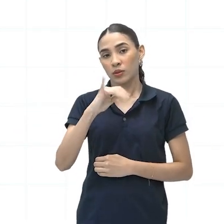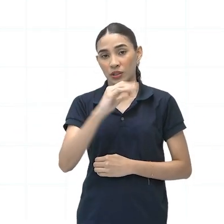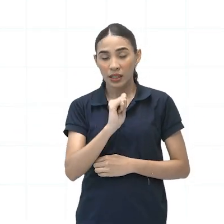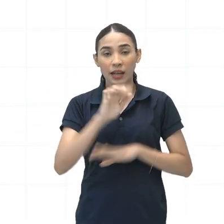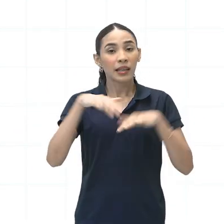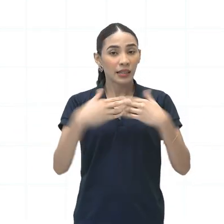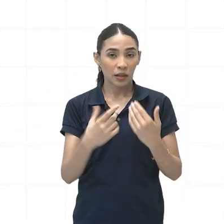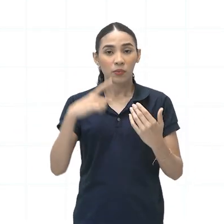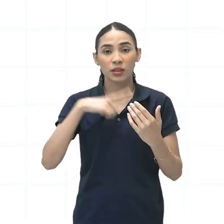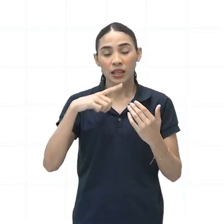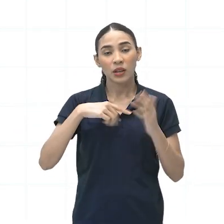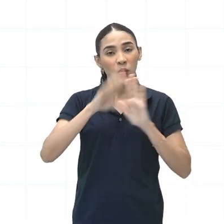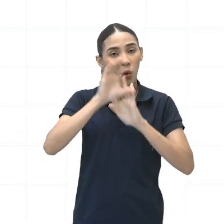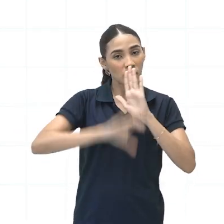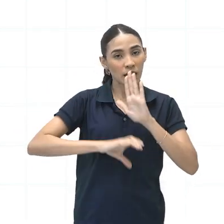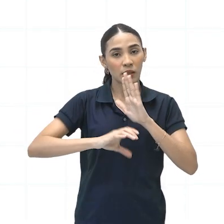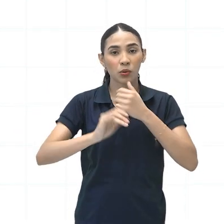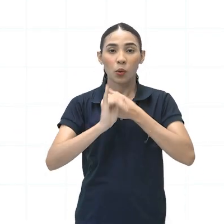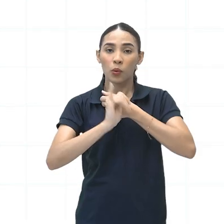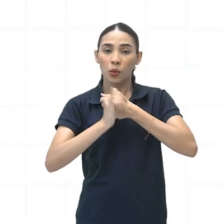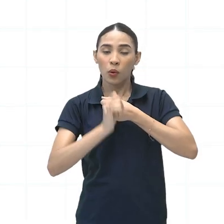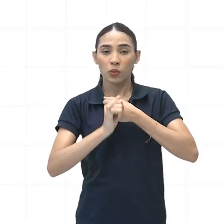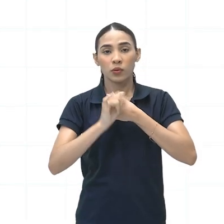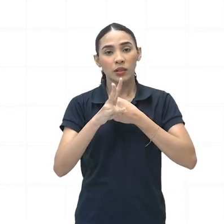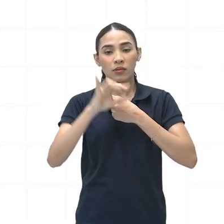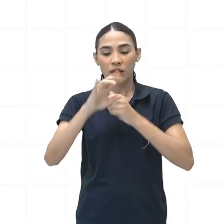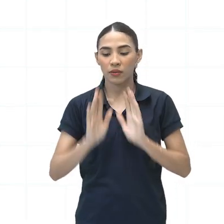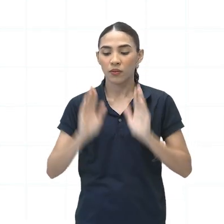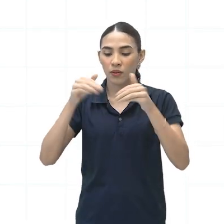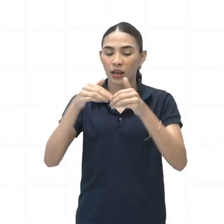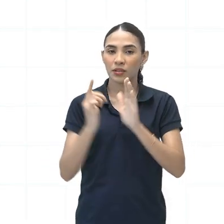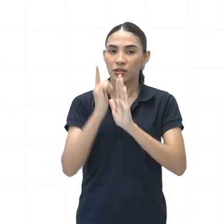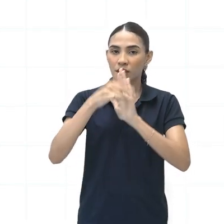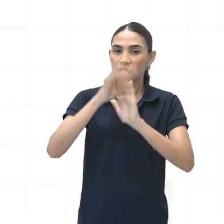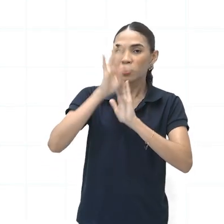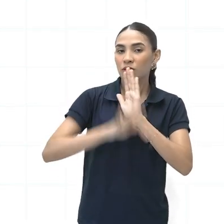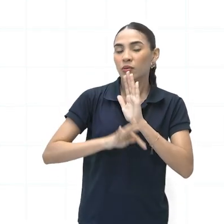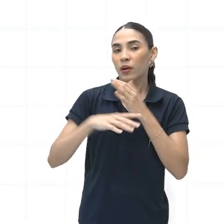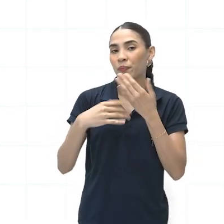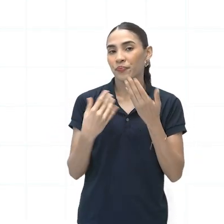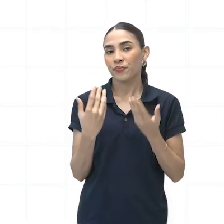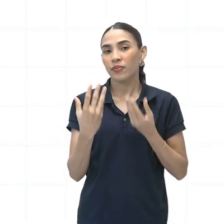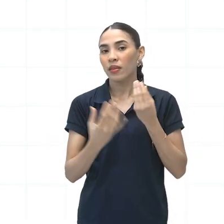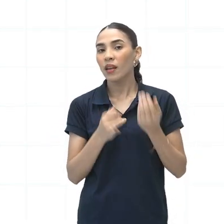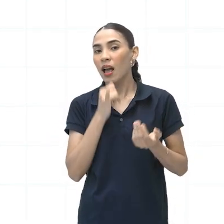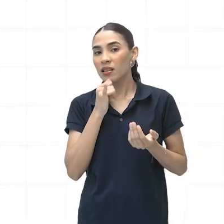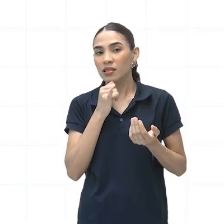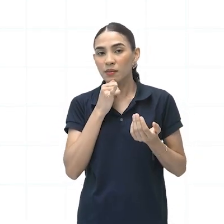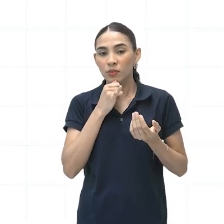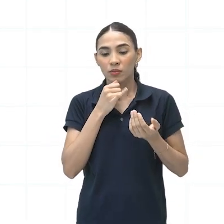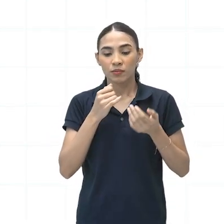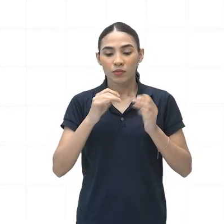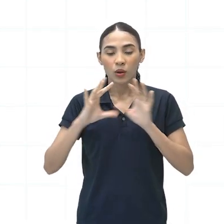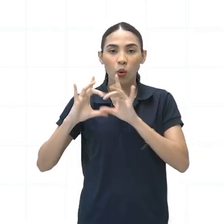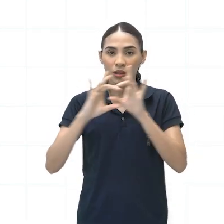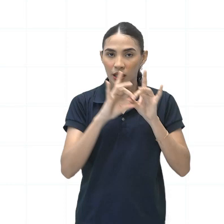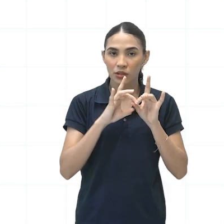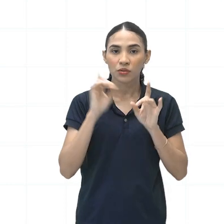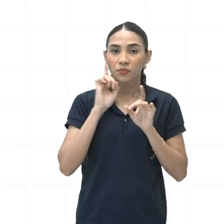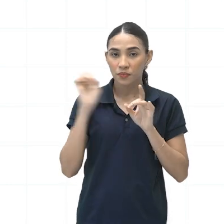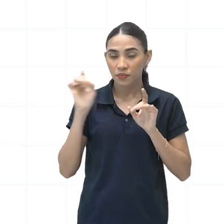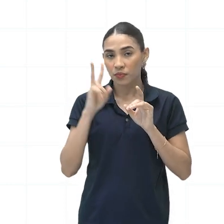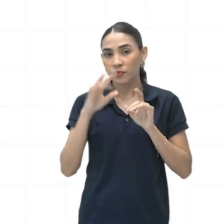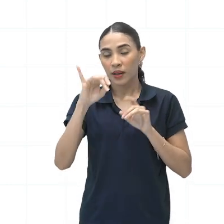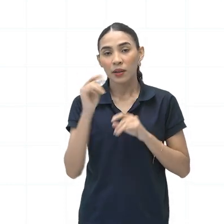da crônica que trata esse gênero textual justamente como esse texto que